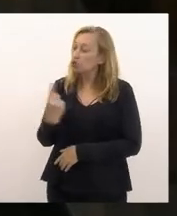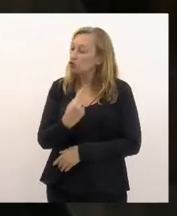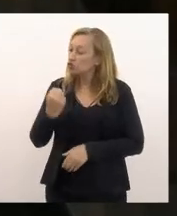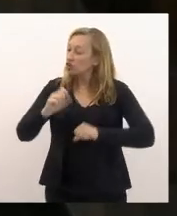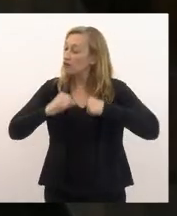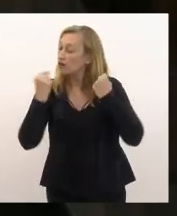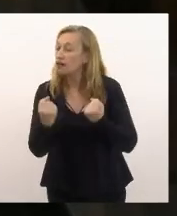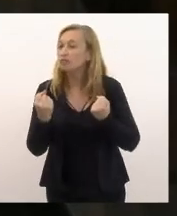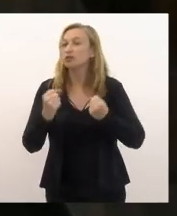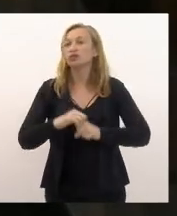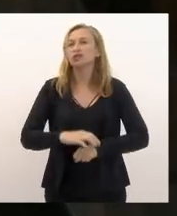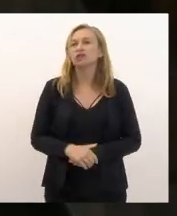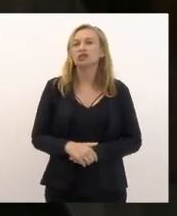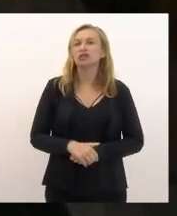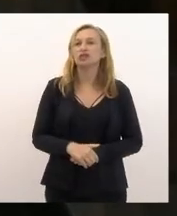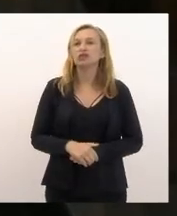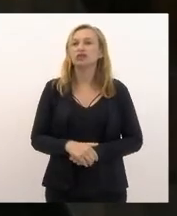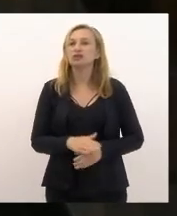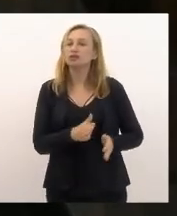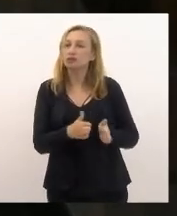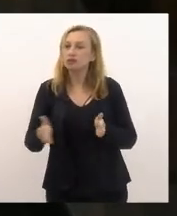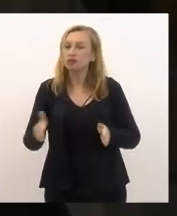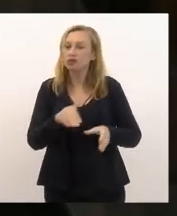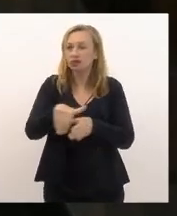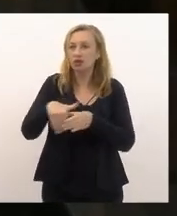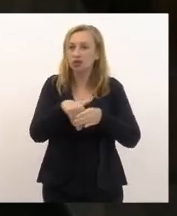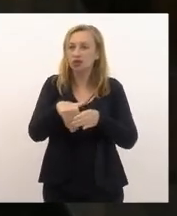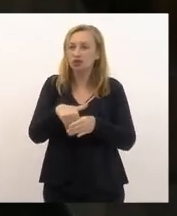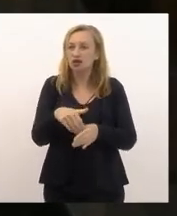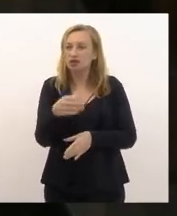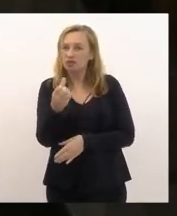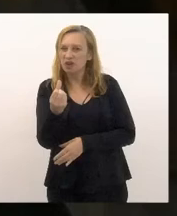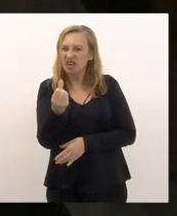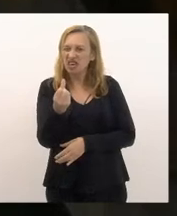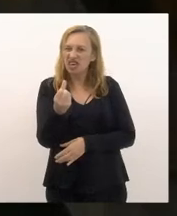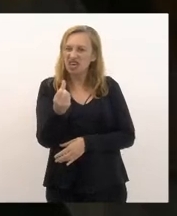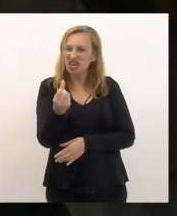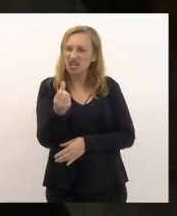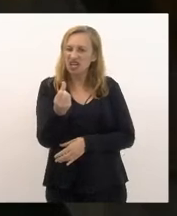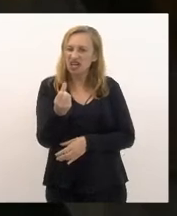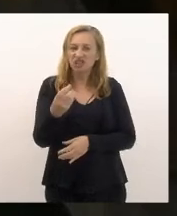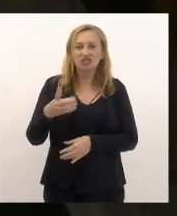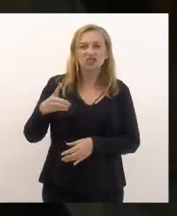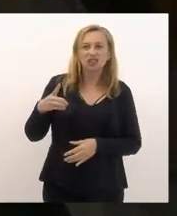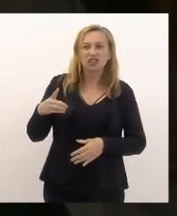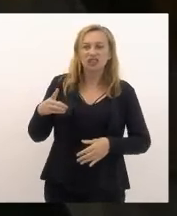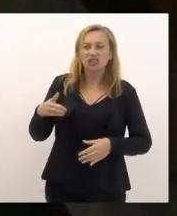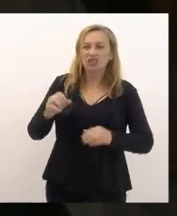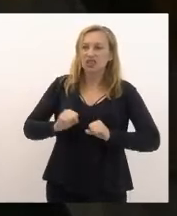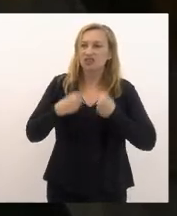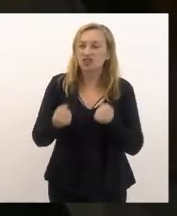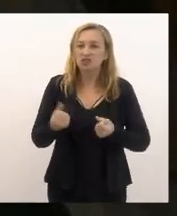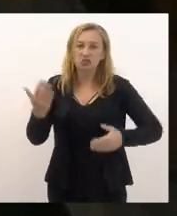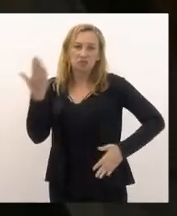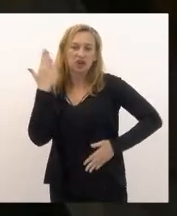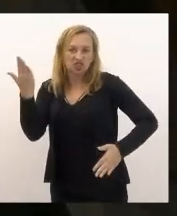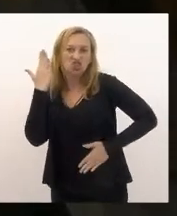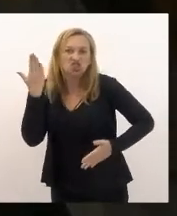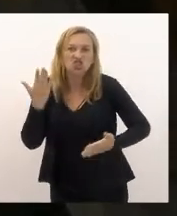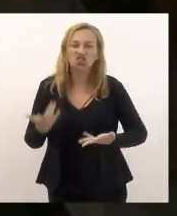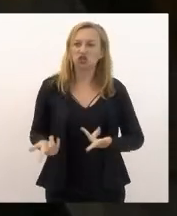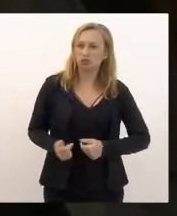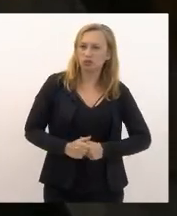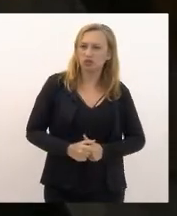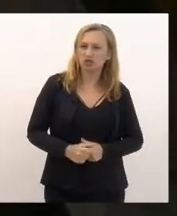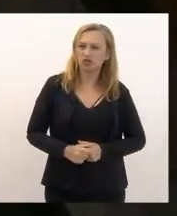defendemos durante a campanha? Não vão ser meia dúzia de defensores de traficantes, defensores